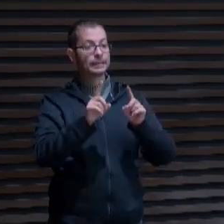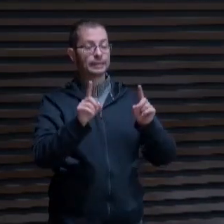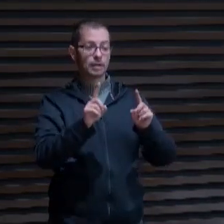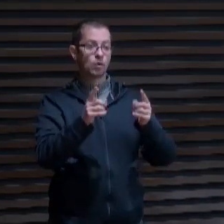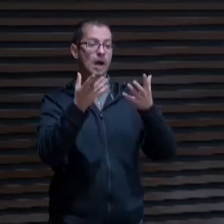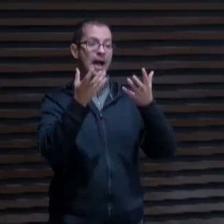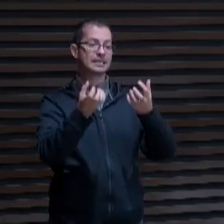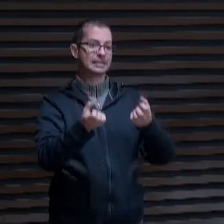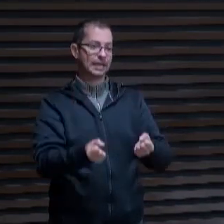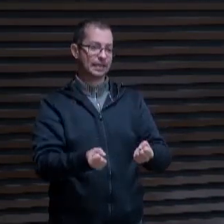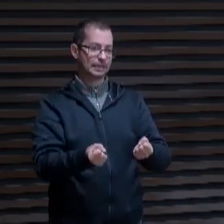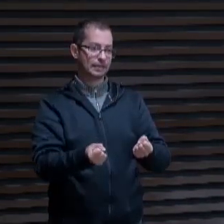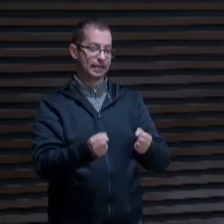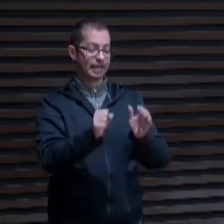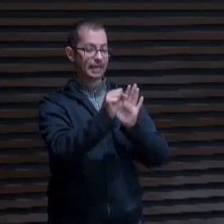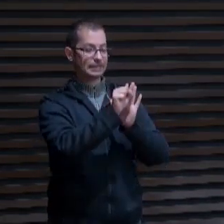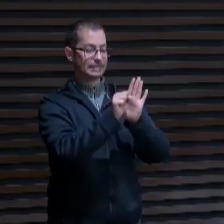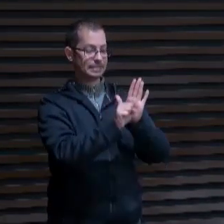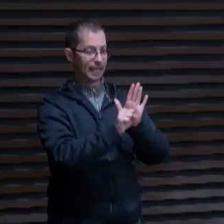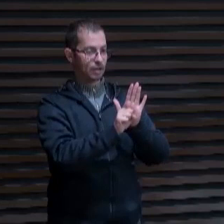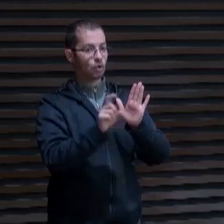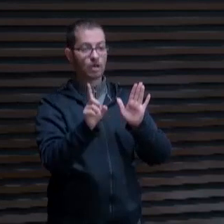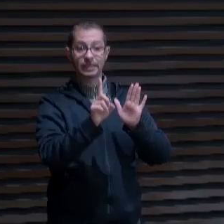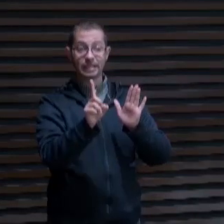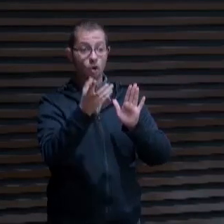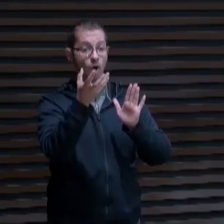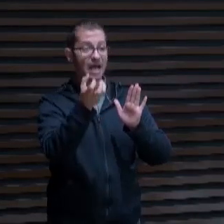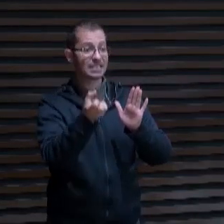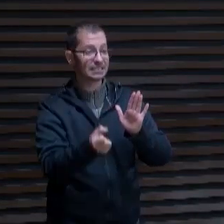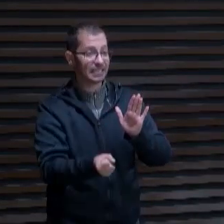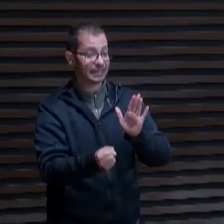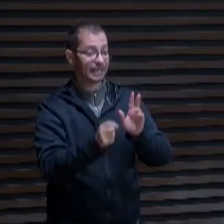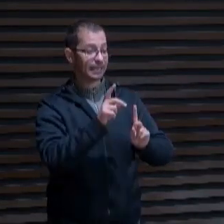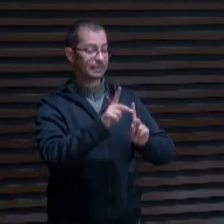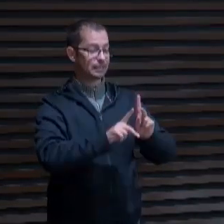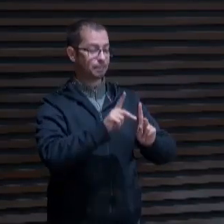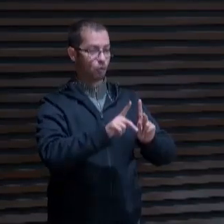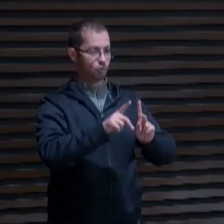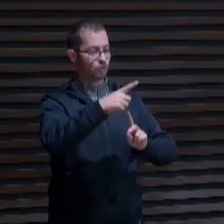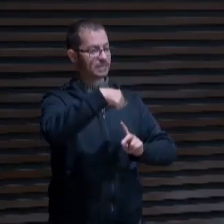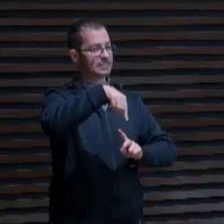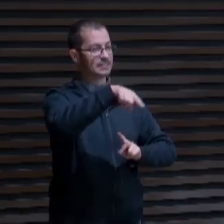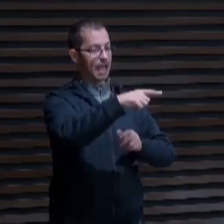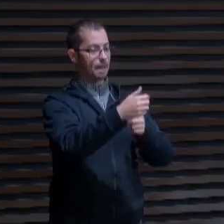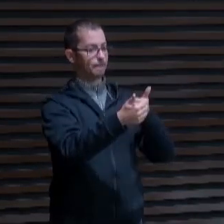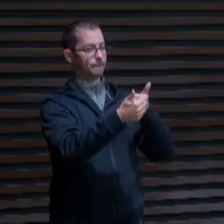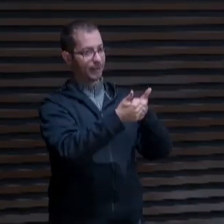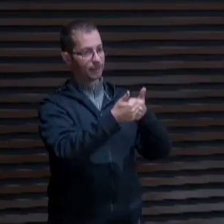com este século. Não vos conformeis com esses povos que estão à sua volta,